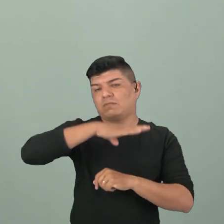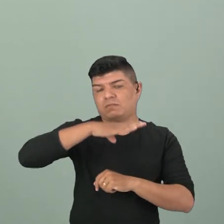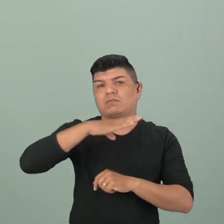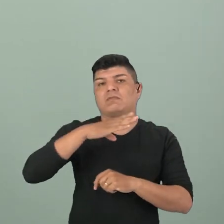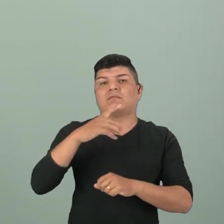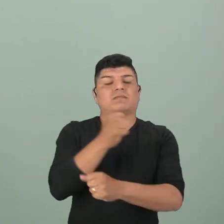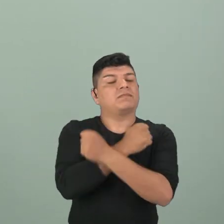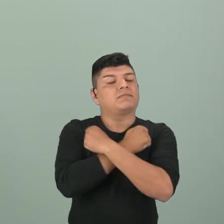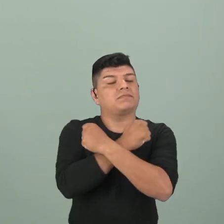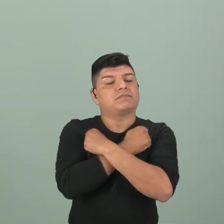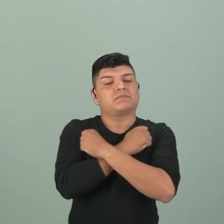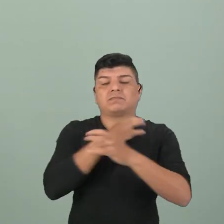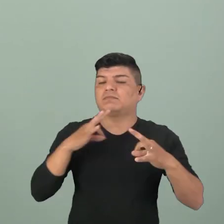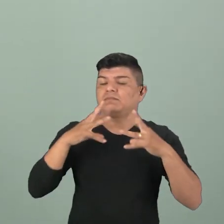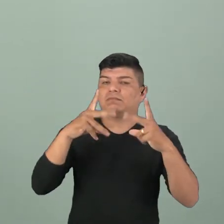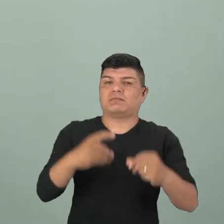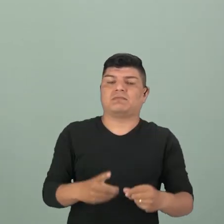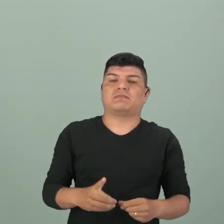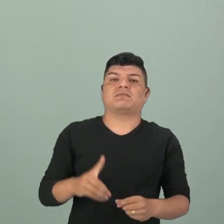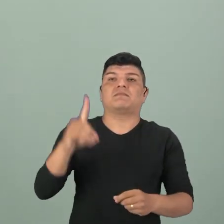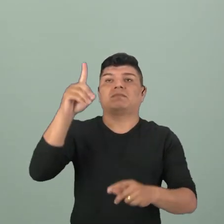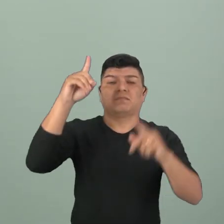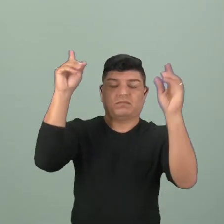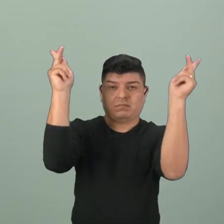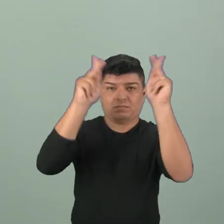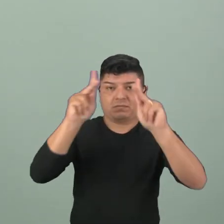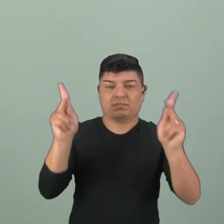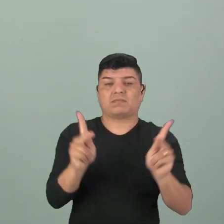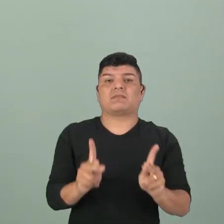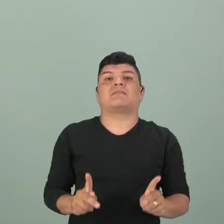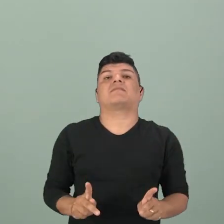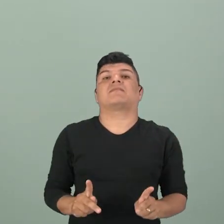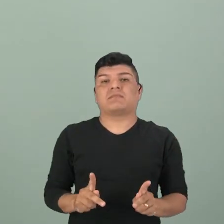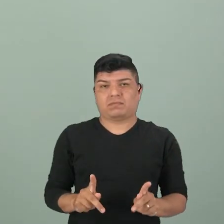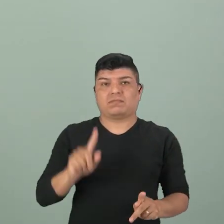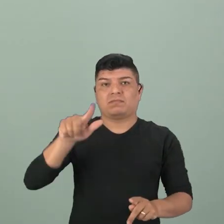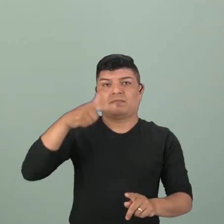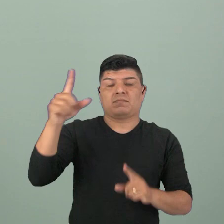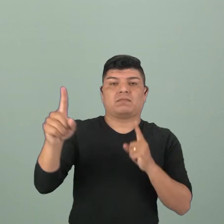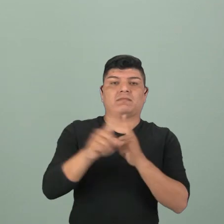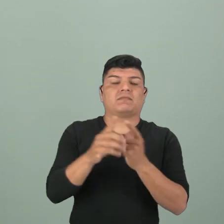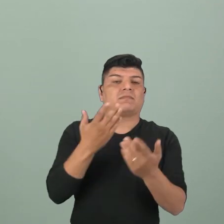mal. Um forte abraço a todos. Fiquem na paz de Deus. Até a